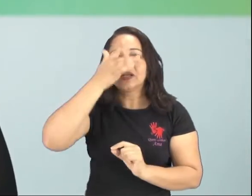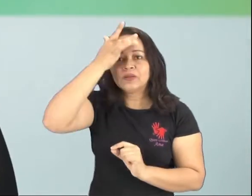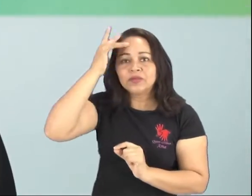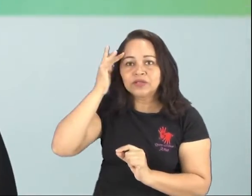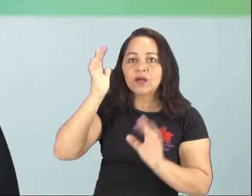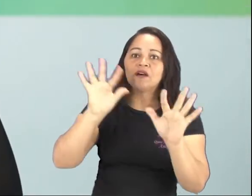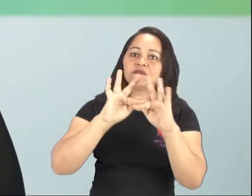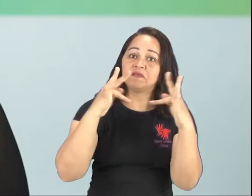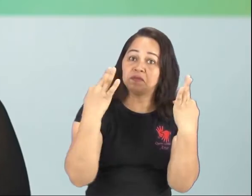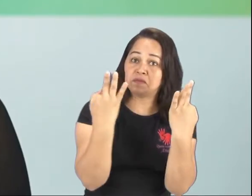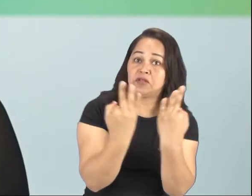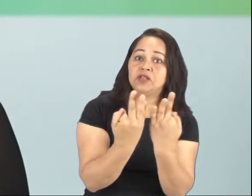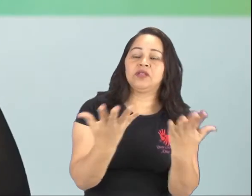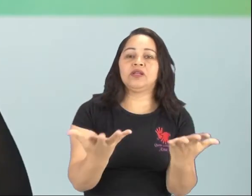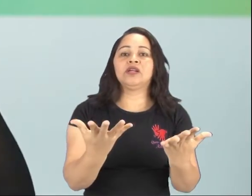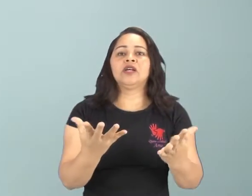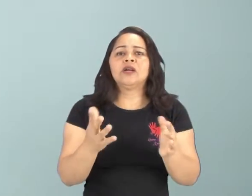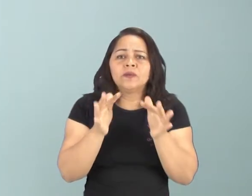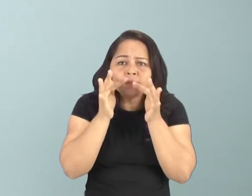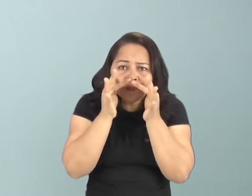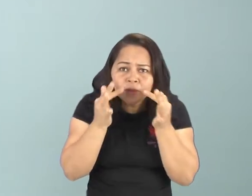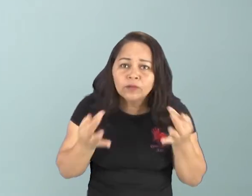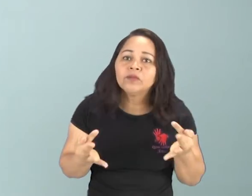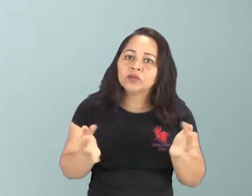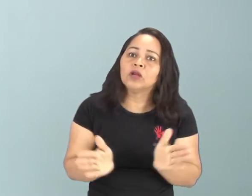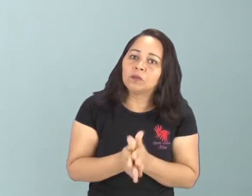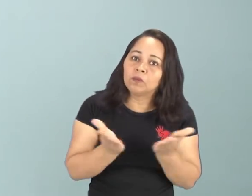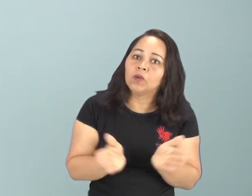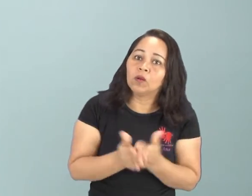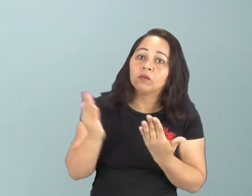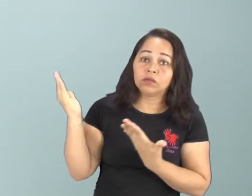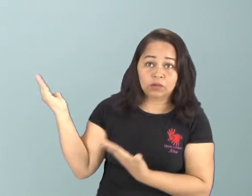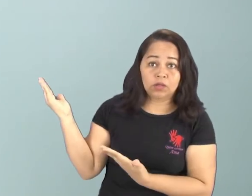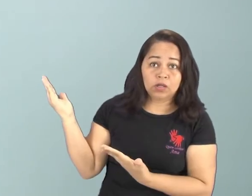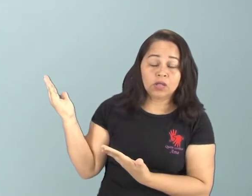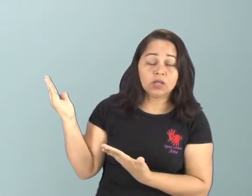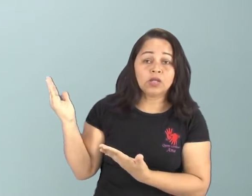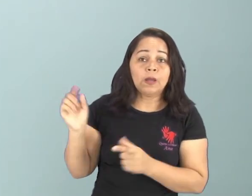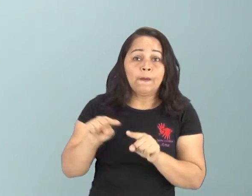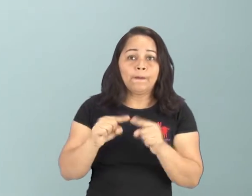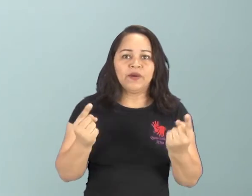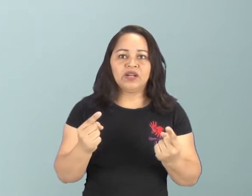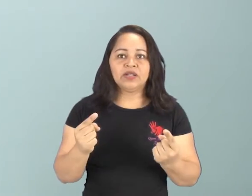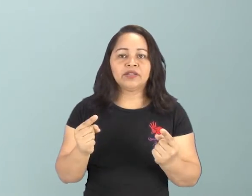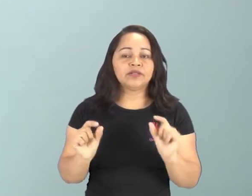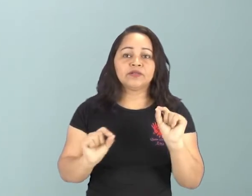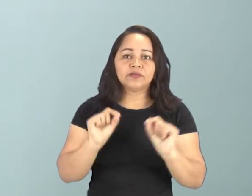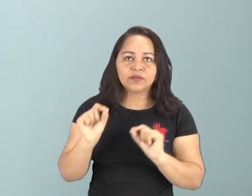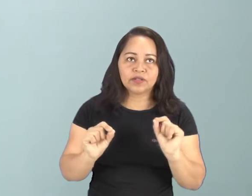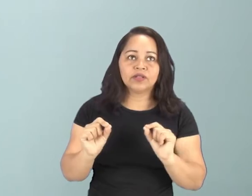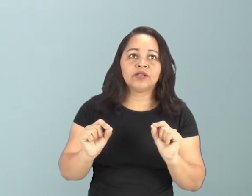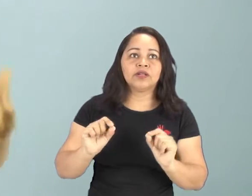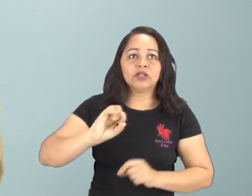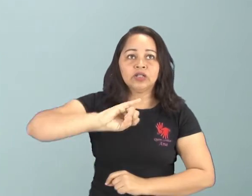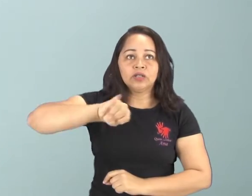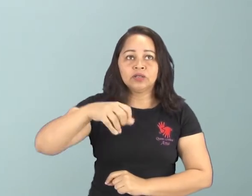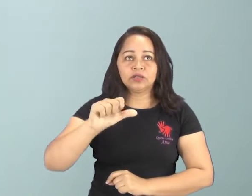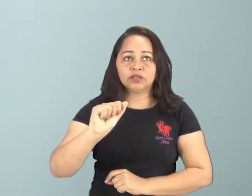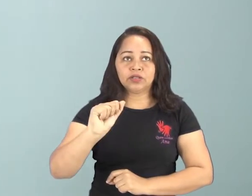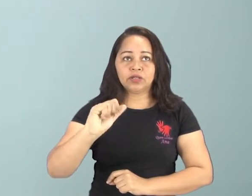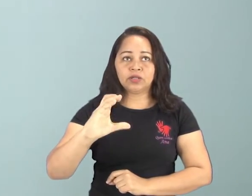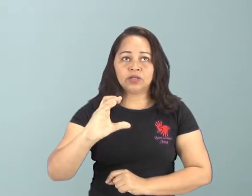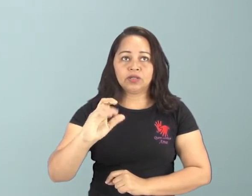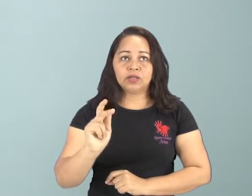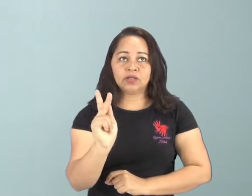a sua família, né? Era uma família humilde, uma família pobre, né? Mas ele era um garoto